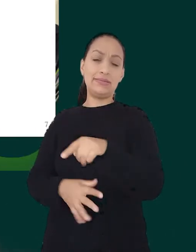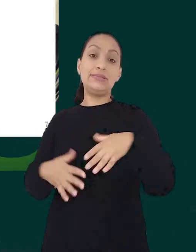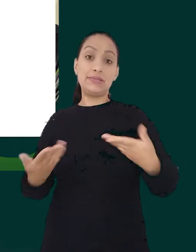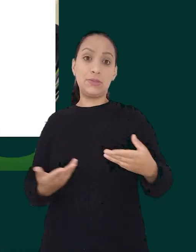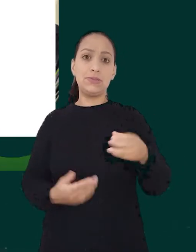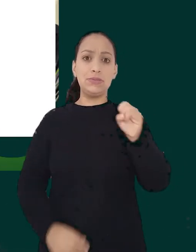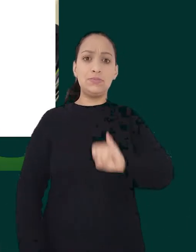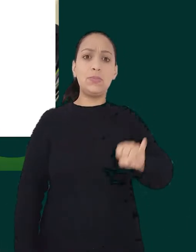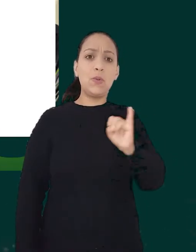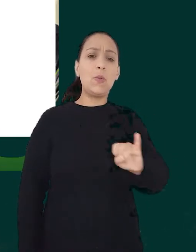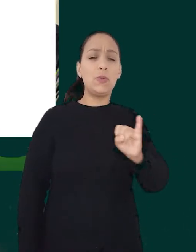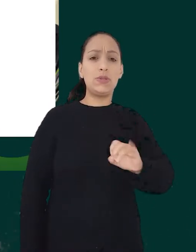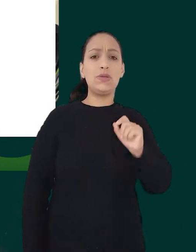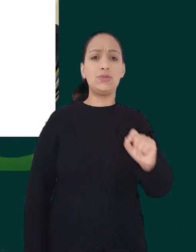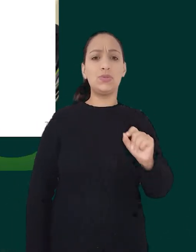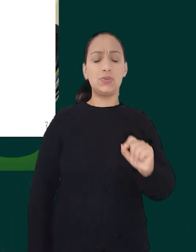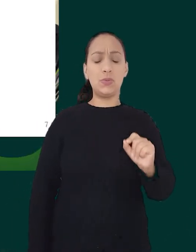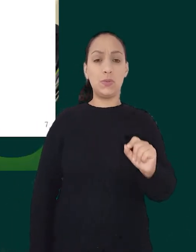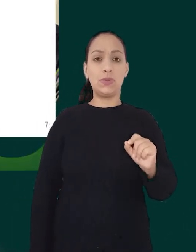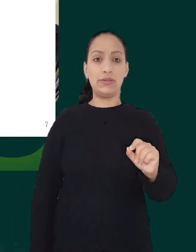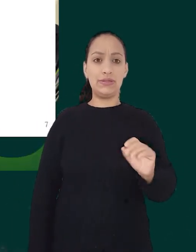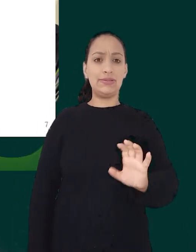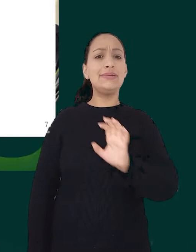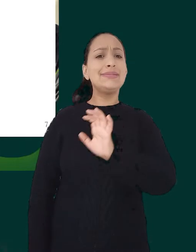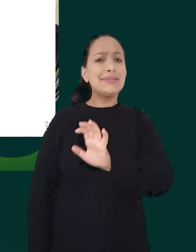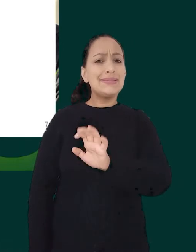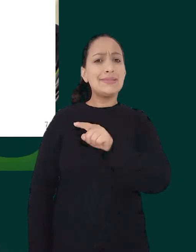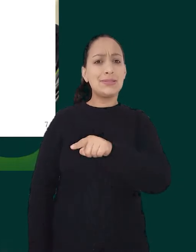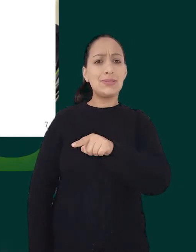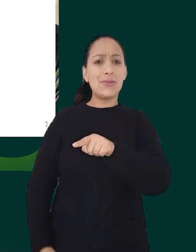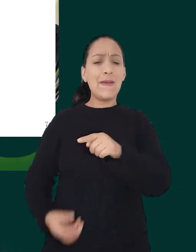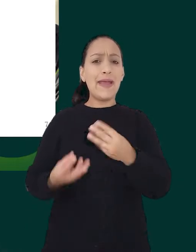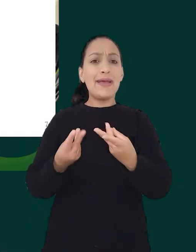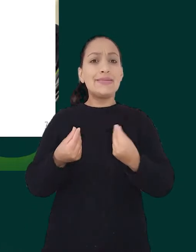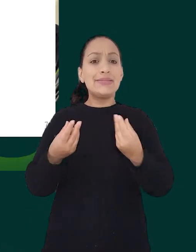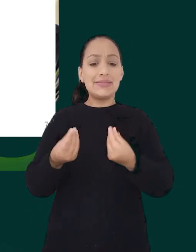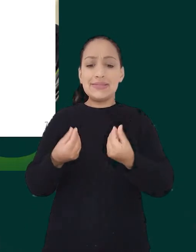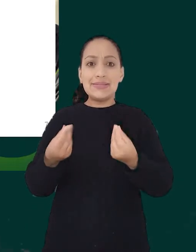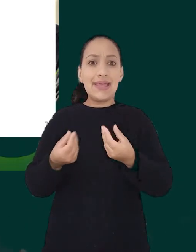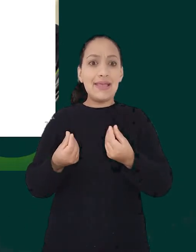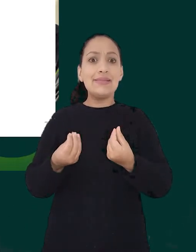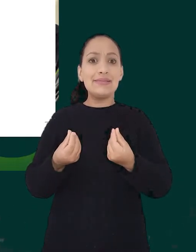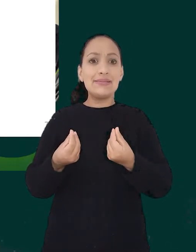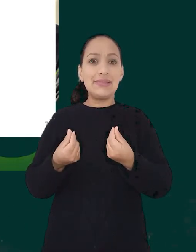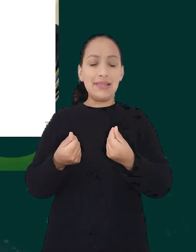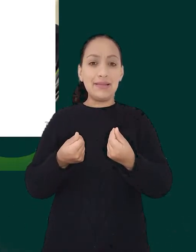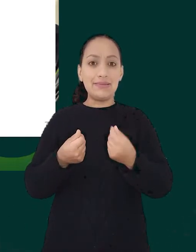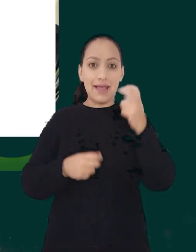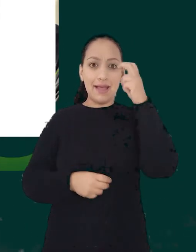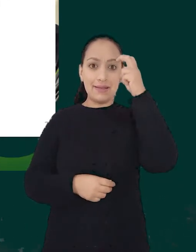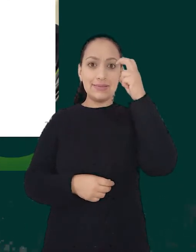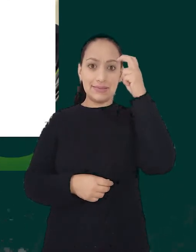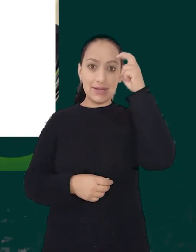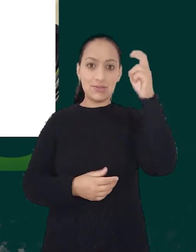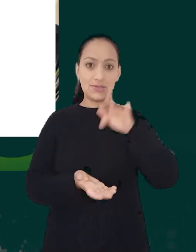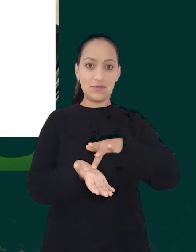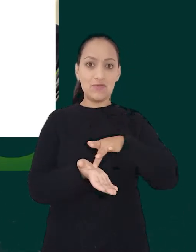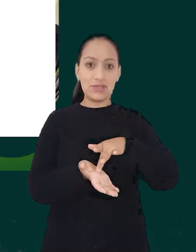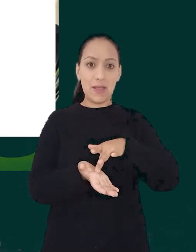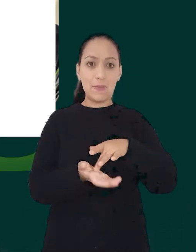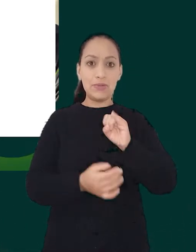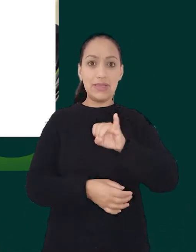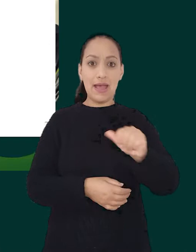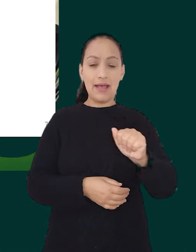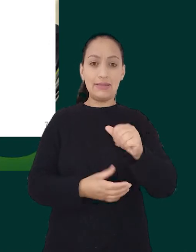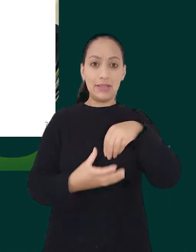é bem importante assim que isso é a essência da inteligência artificial dos jogos. Essa inteligência com